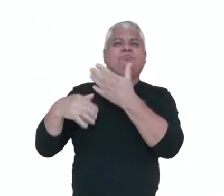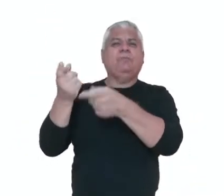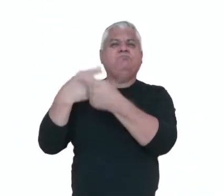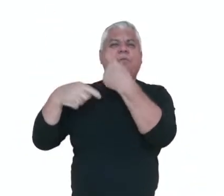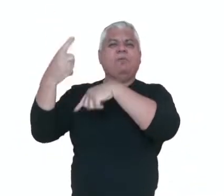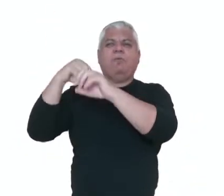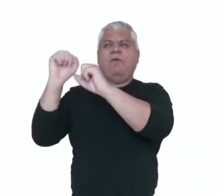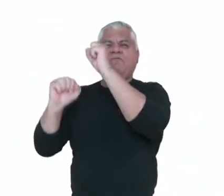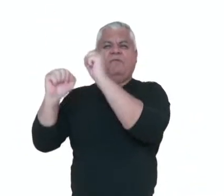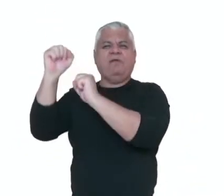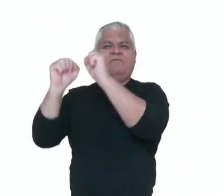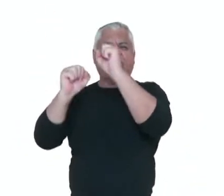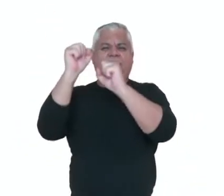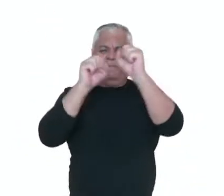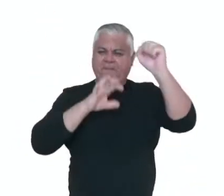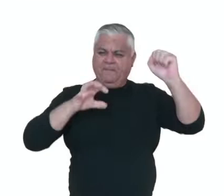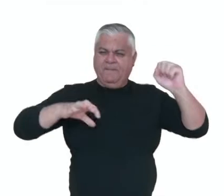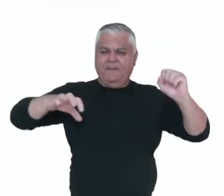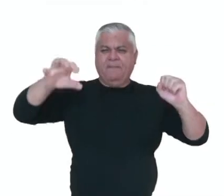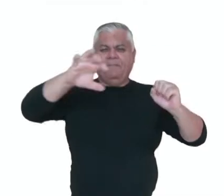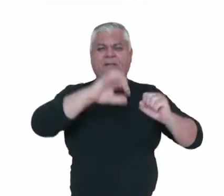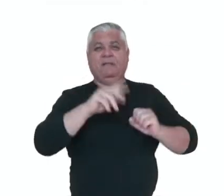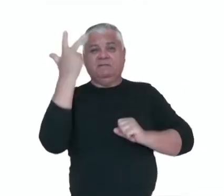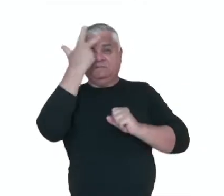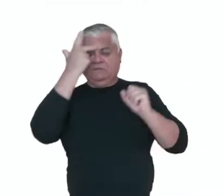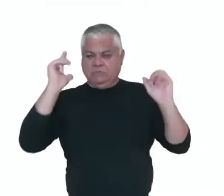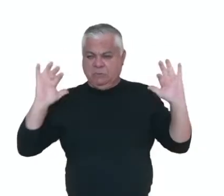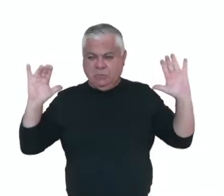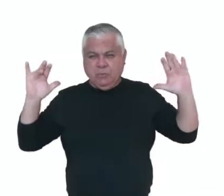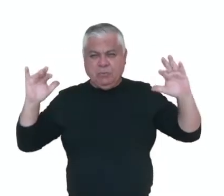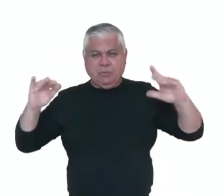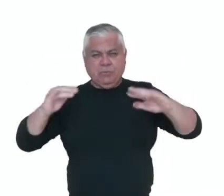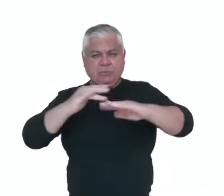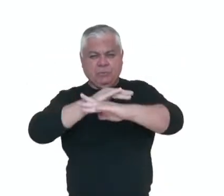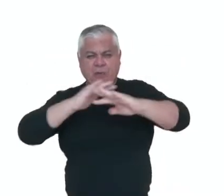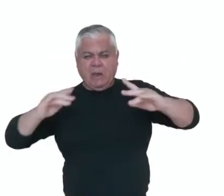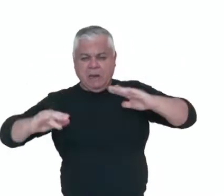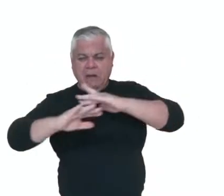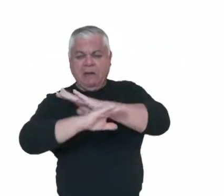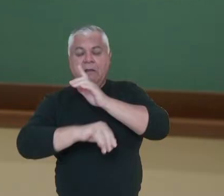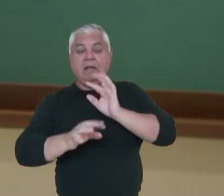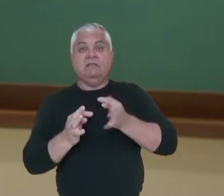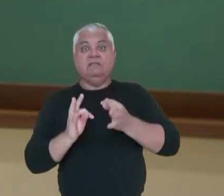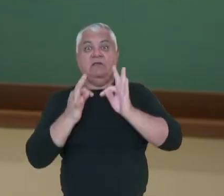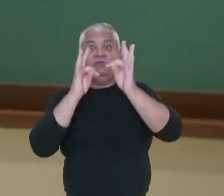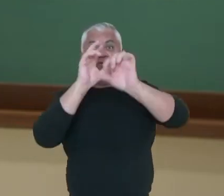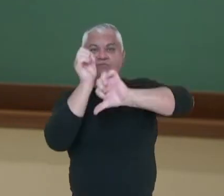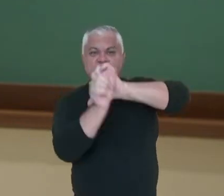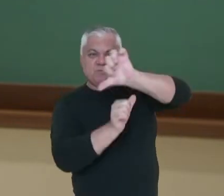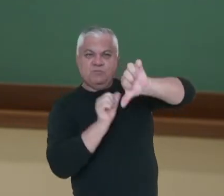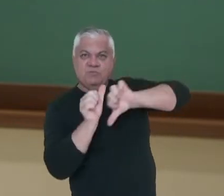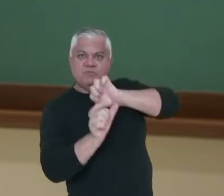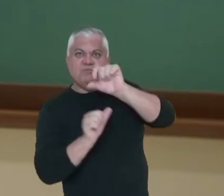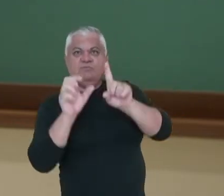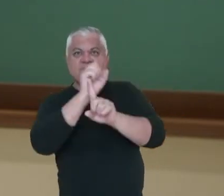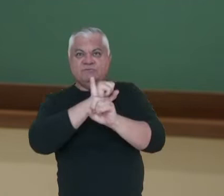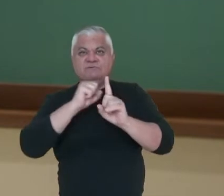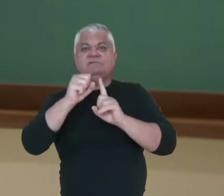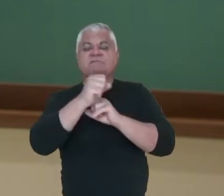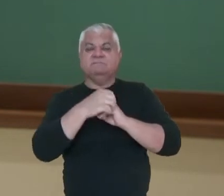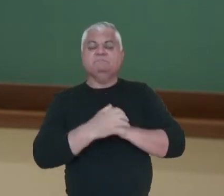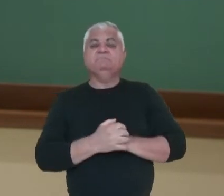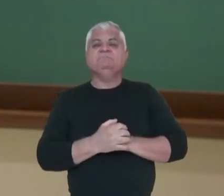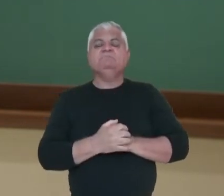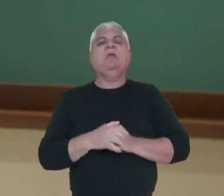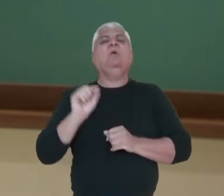um período em que as cidades se tornam movimentadas e as novas tecnologias transformam a sociedade. O que que está acontecendo, pessoal? Nós estamos falando